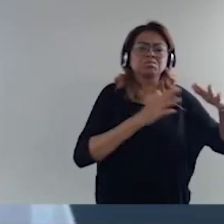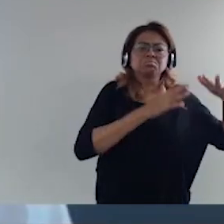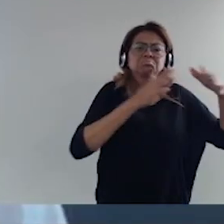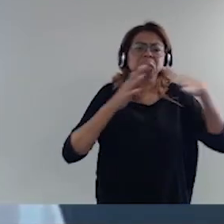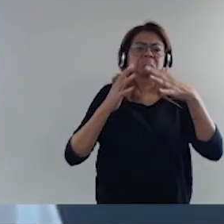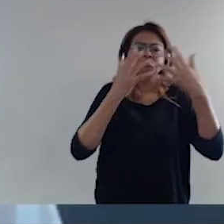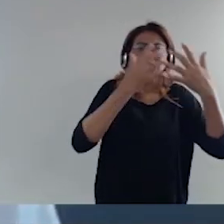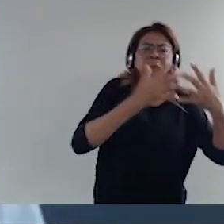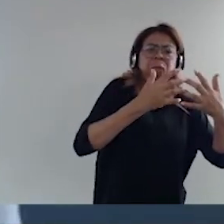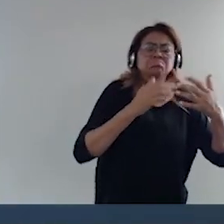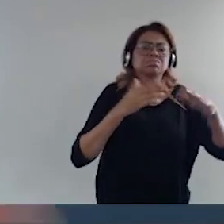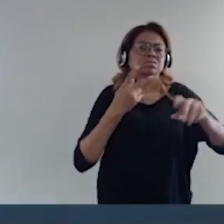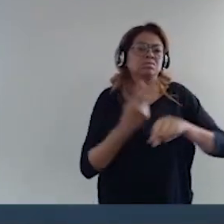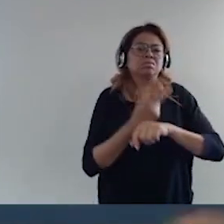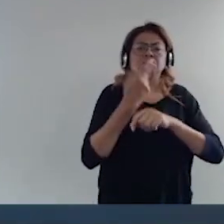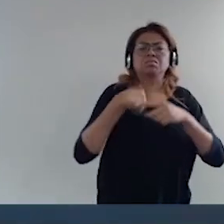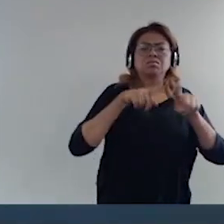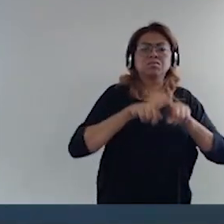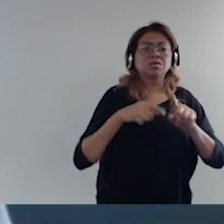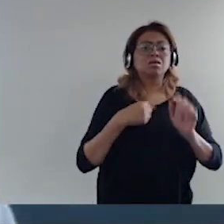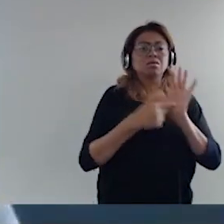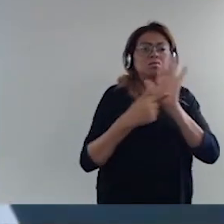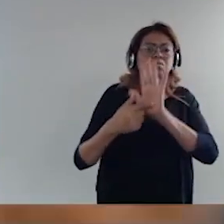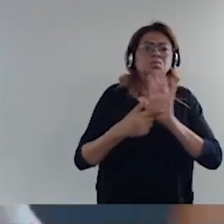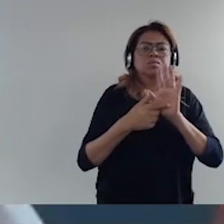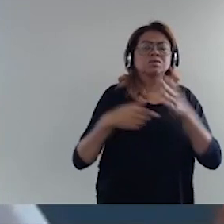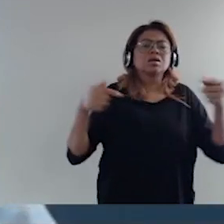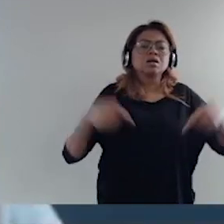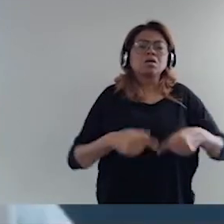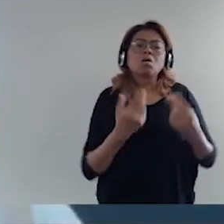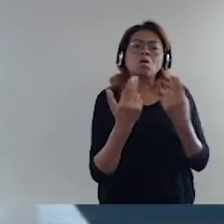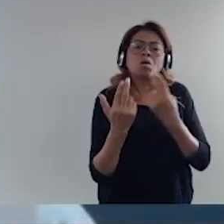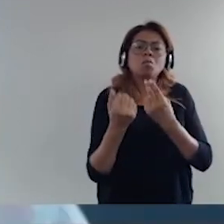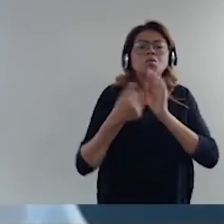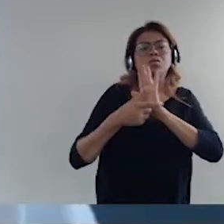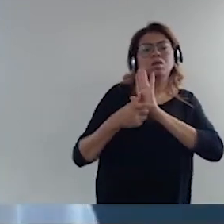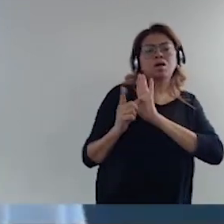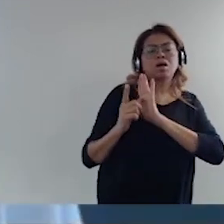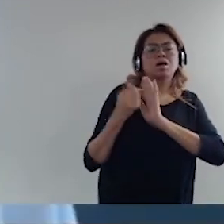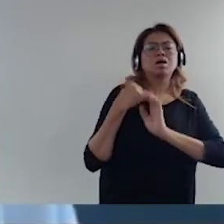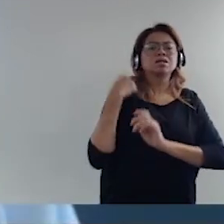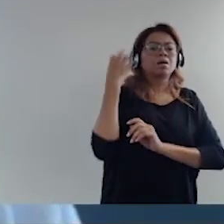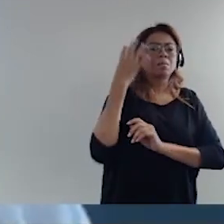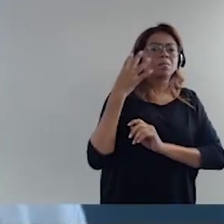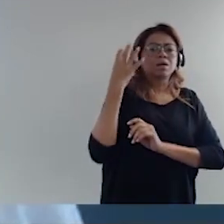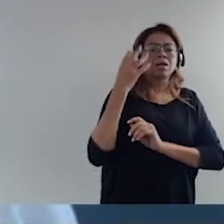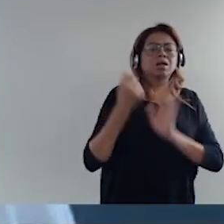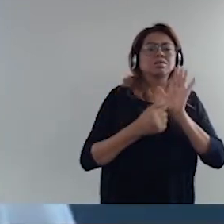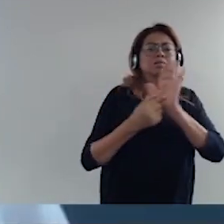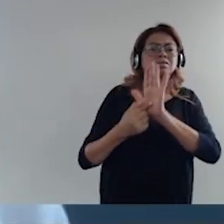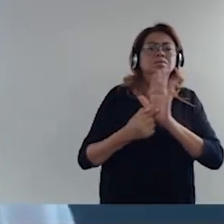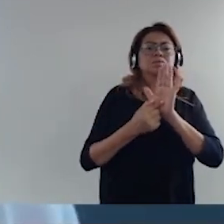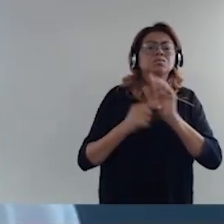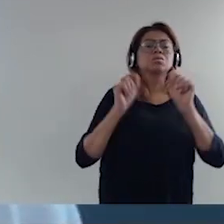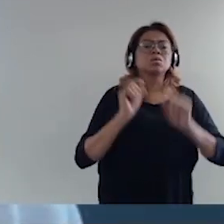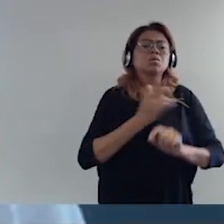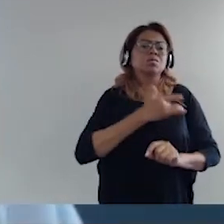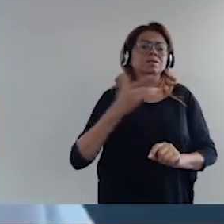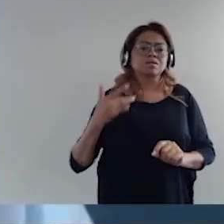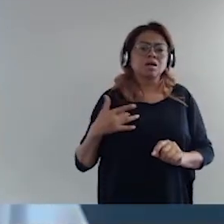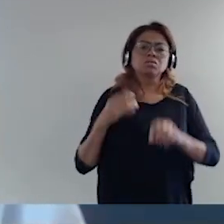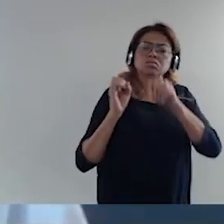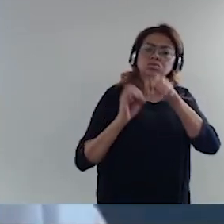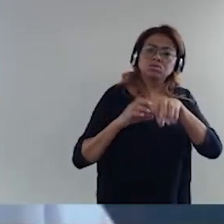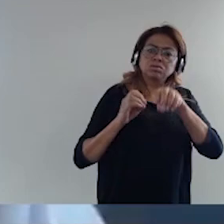série de percalços e que ficaram evidenciados, como o amigo Scaff colocou logo agora, com a questão de saúde e